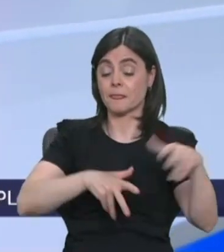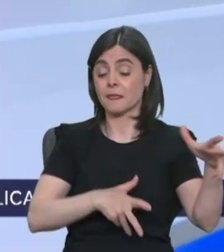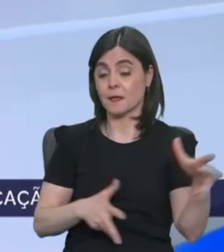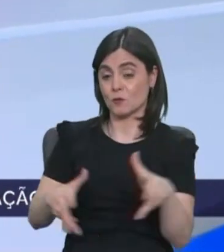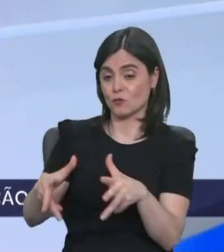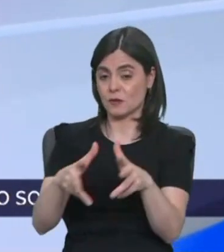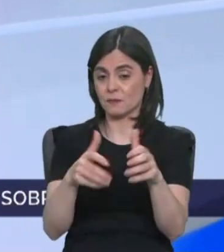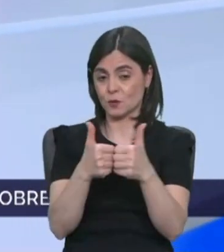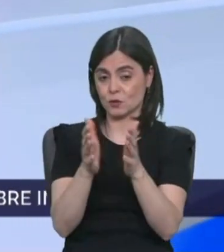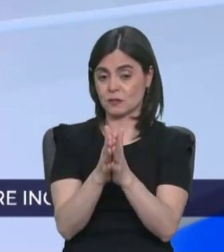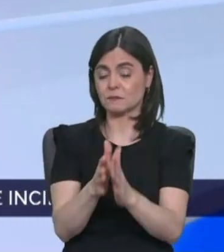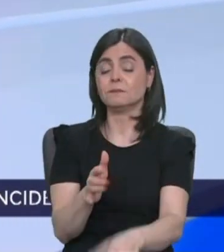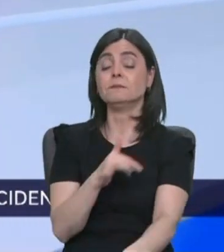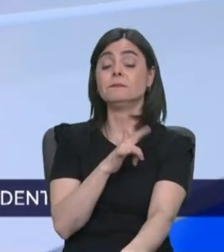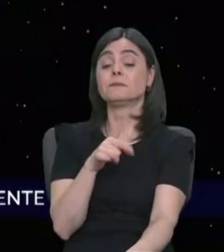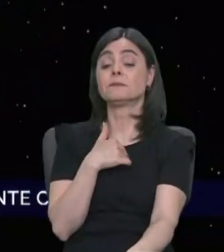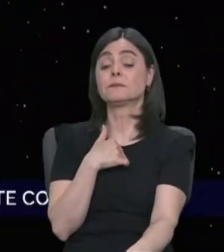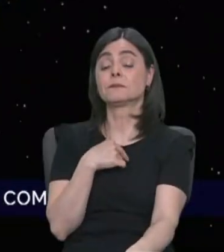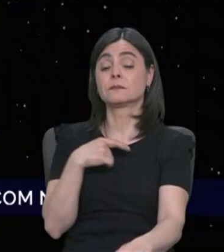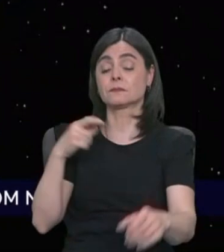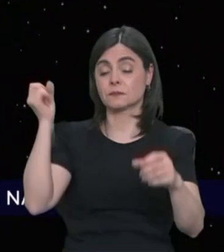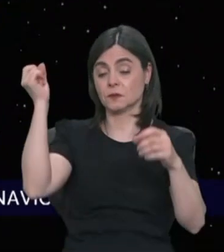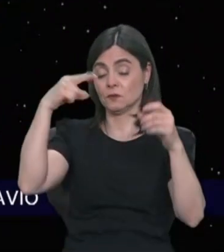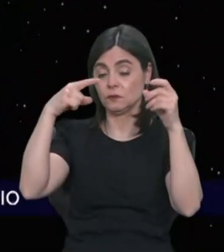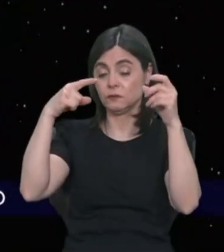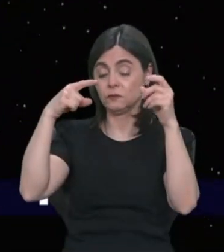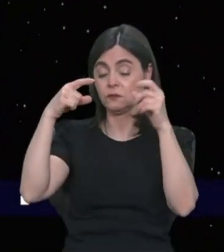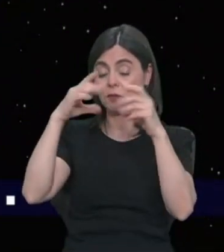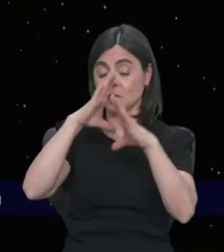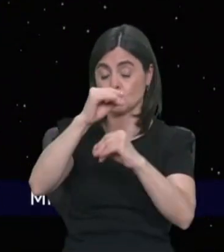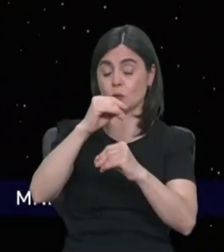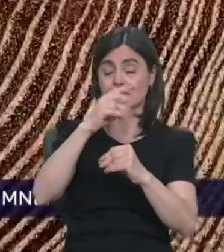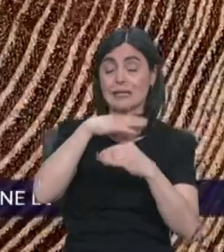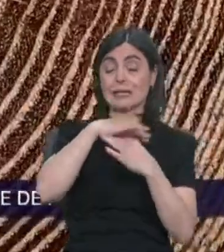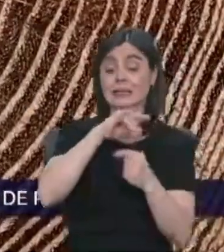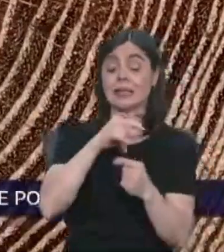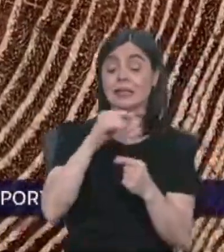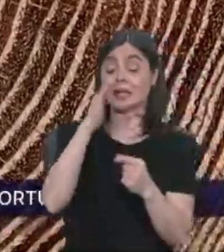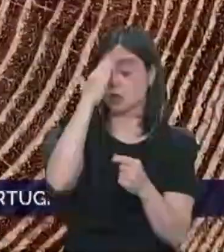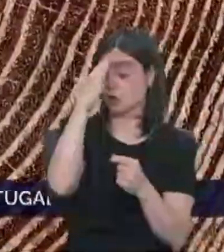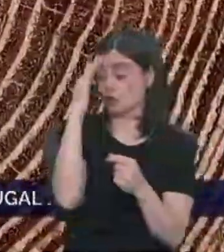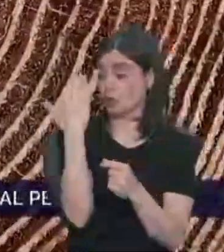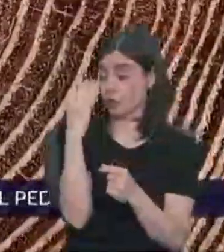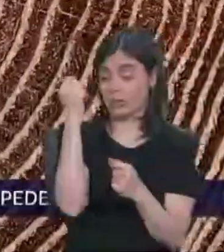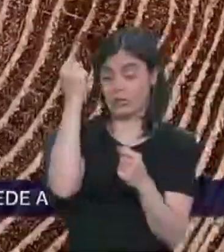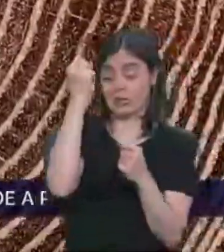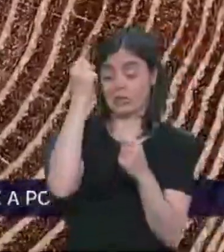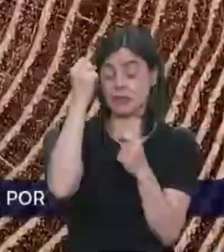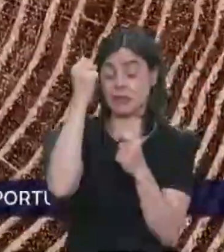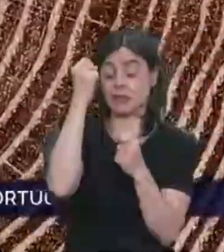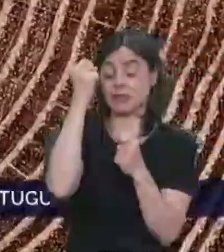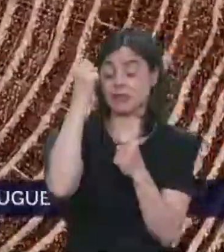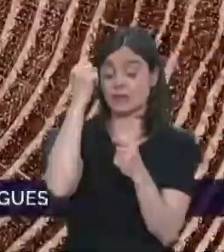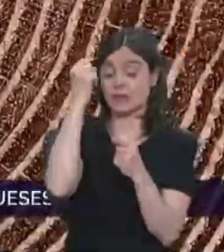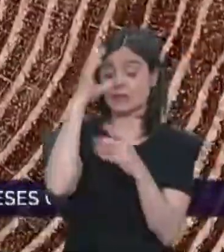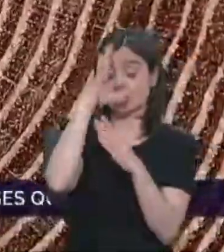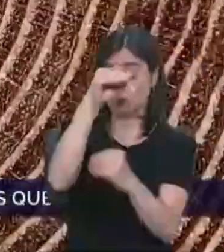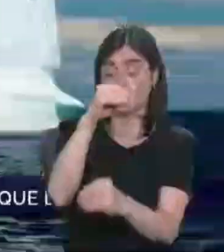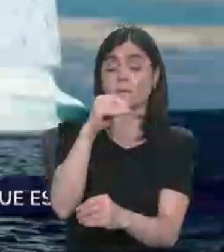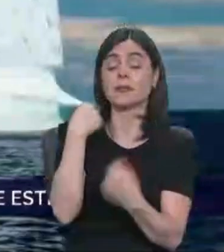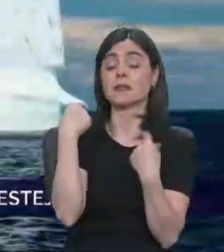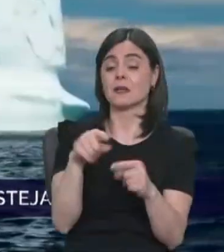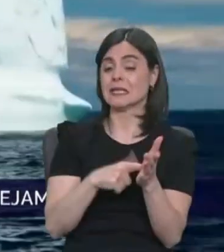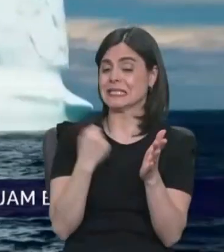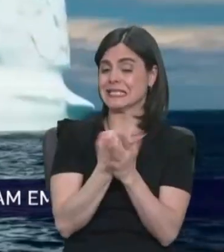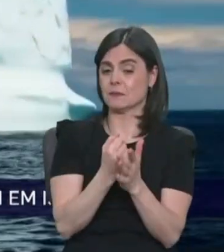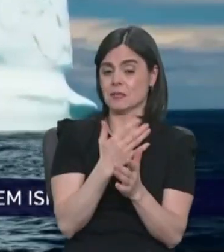totalidade, ou seja, nós temos o Sol, a Lua e depois a Terra, e a sombra da Lua teve aqui este caminho de totalidade teve cerca